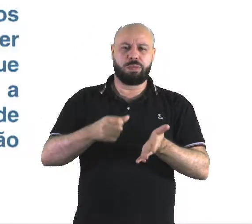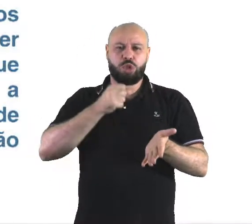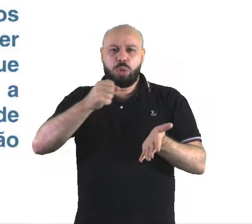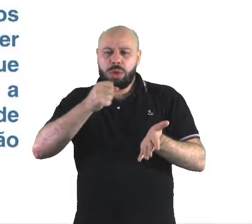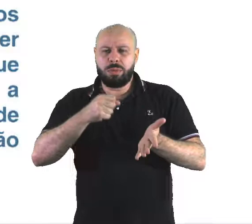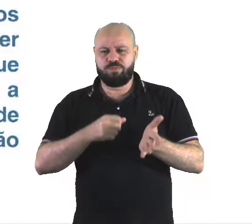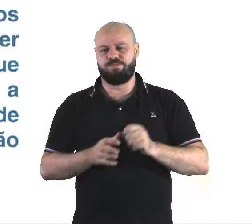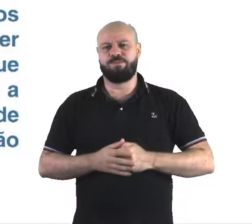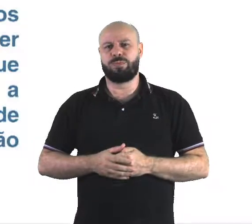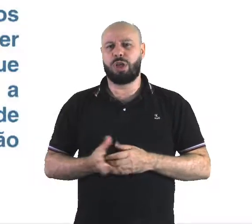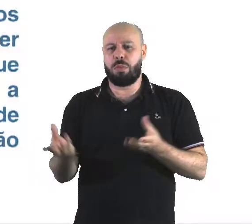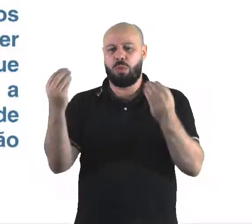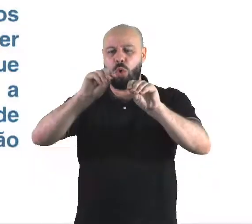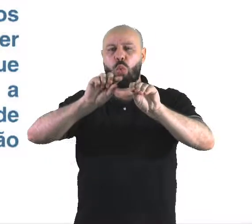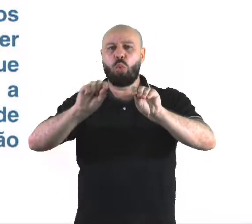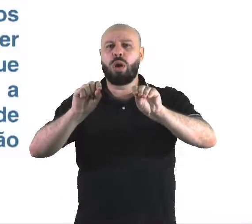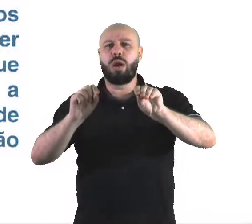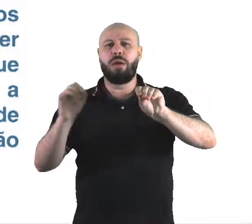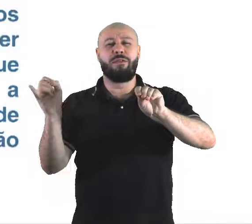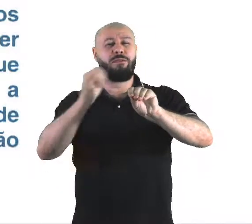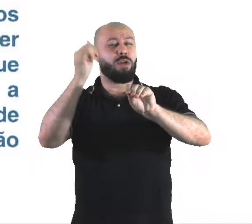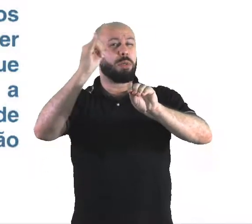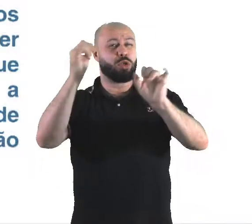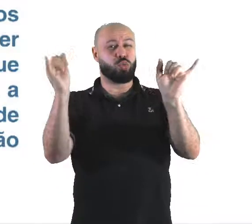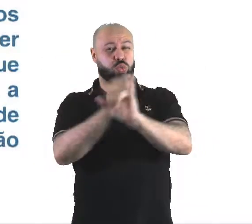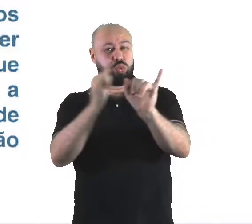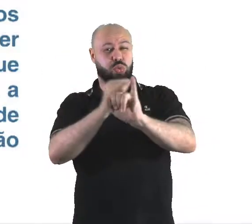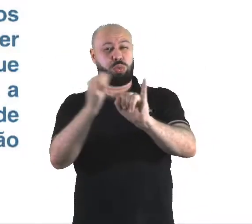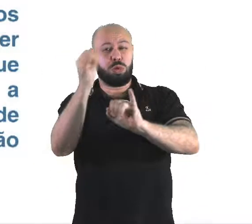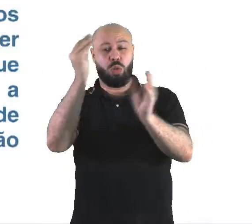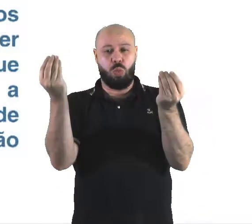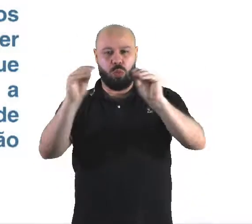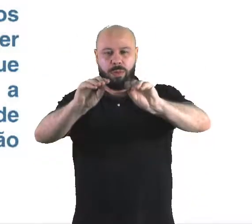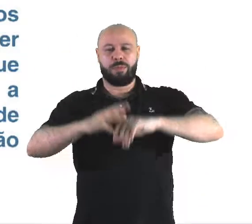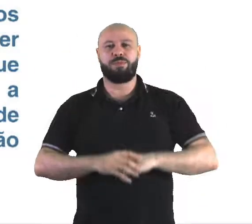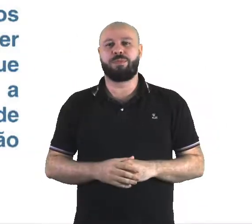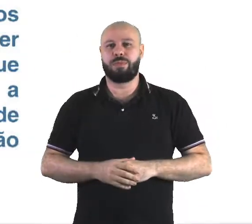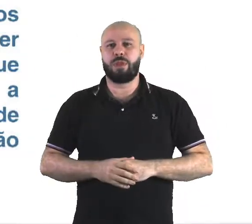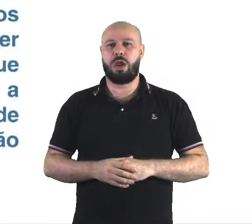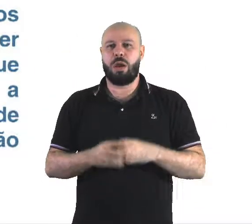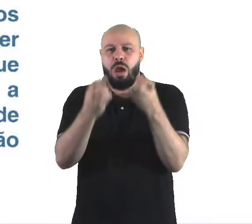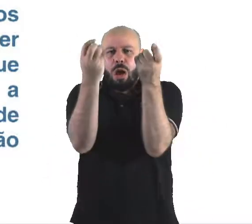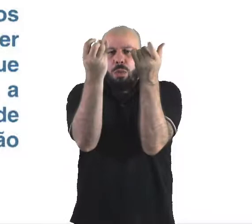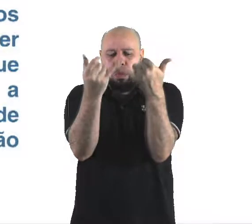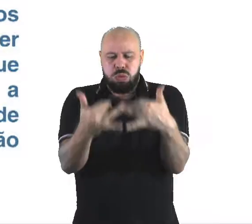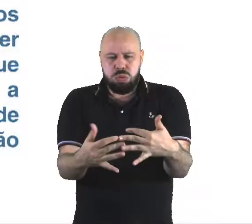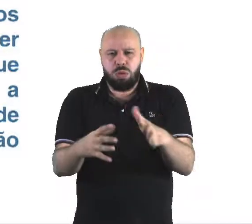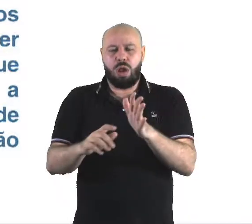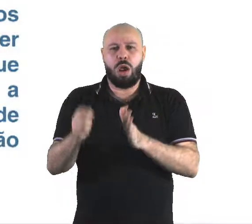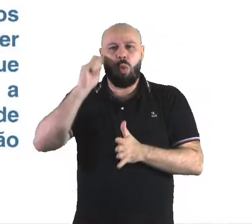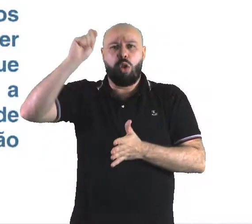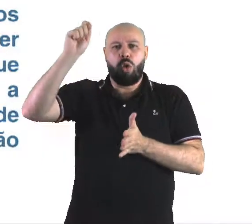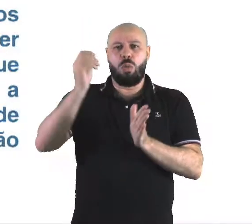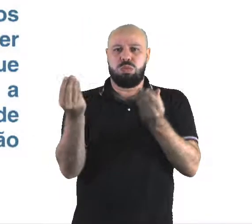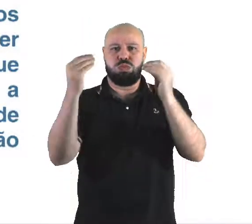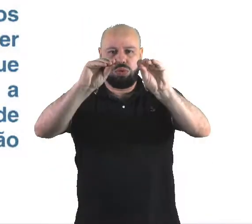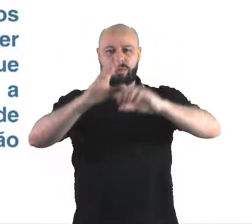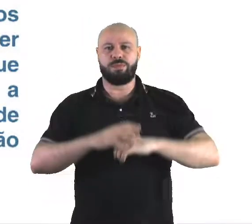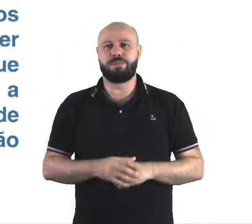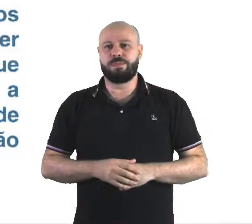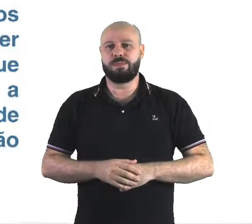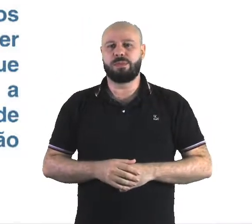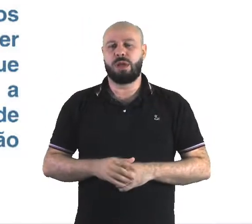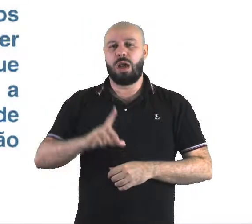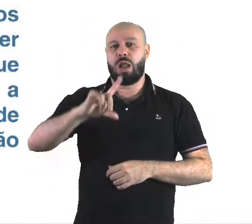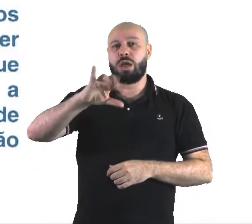devem conter as informações mais importantes, que são discorridas pelo autor. Portanto, a